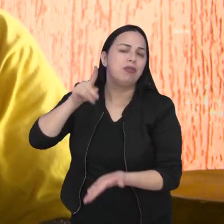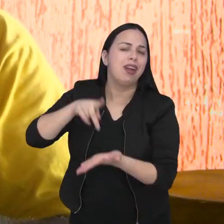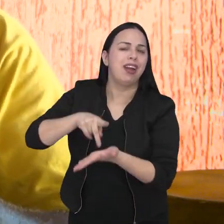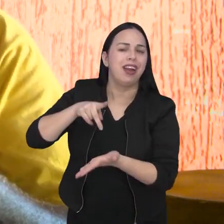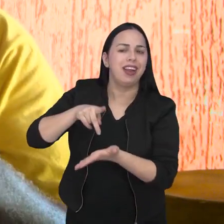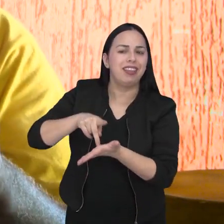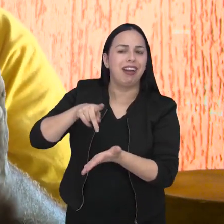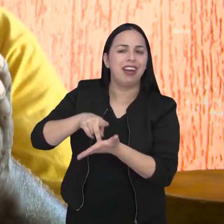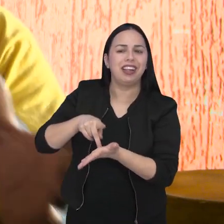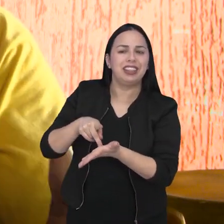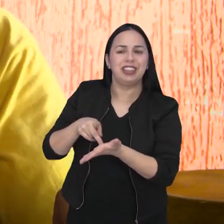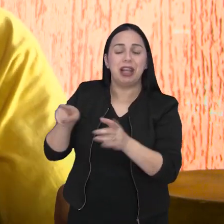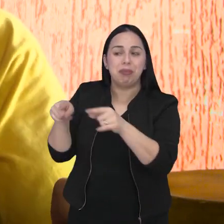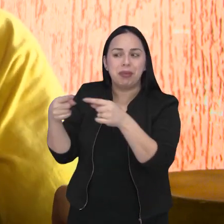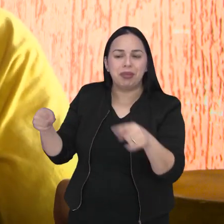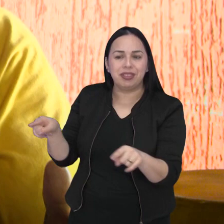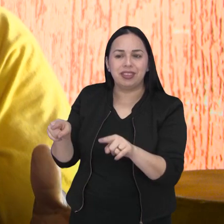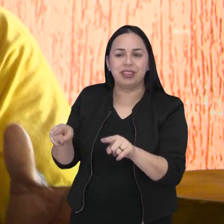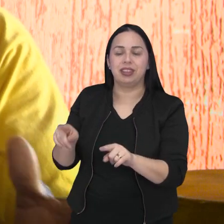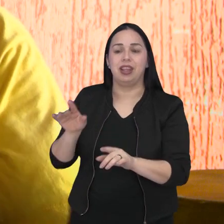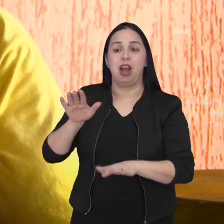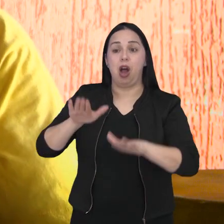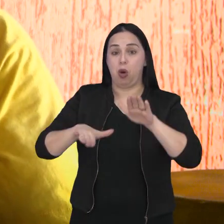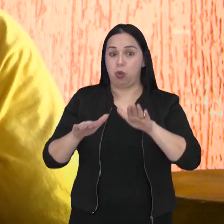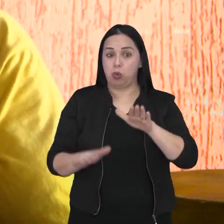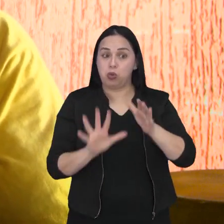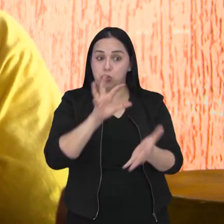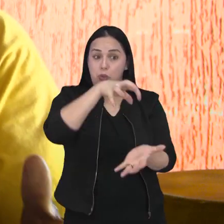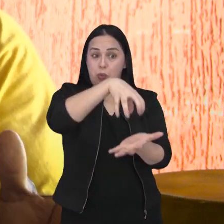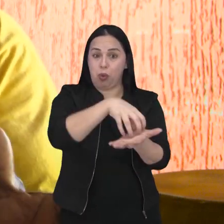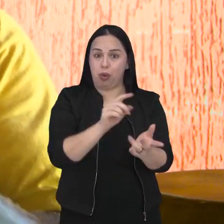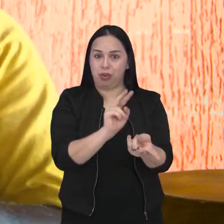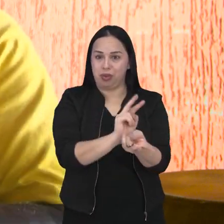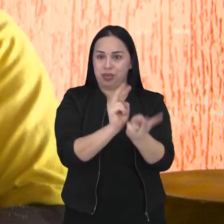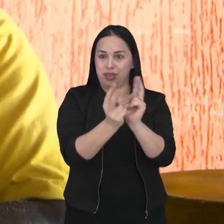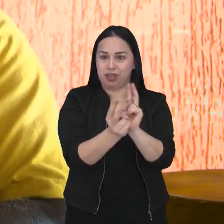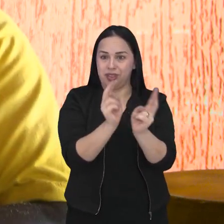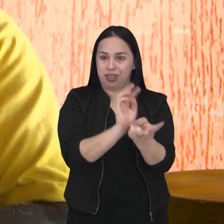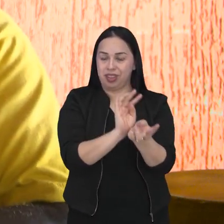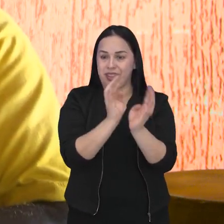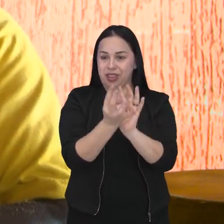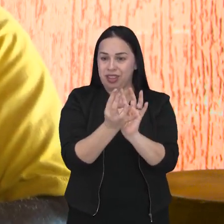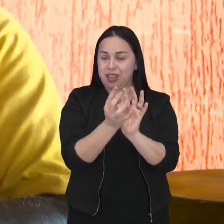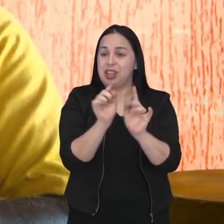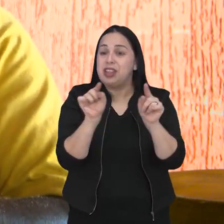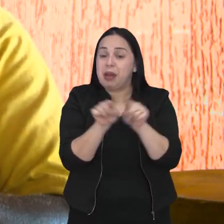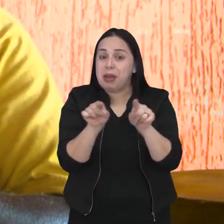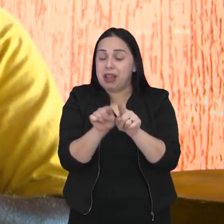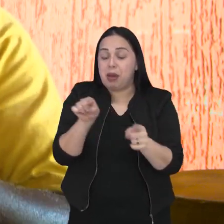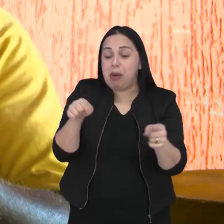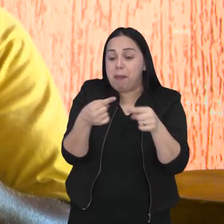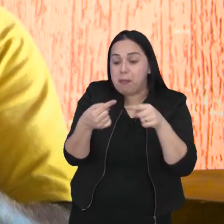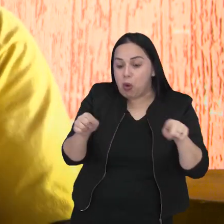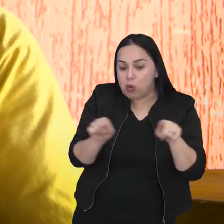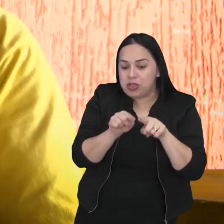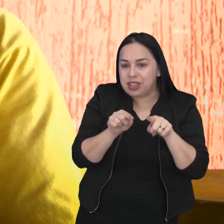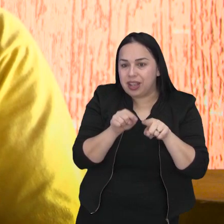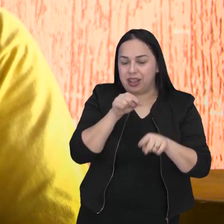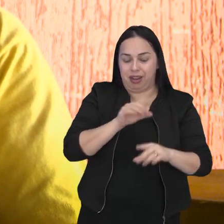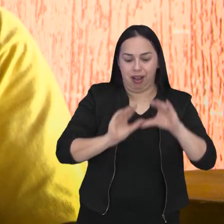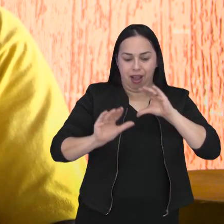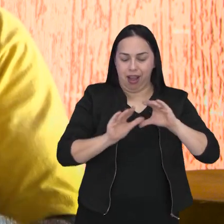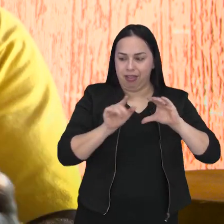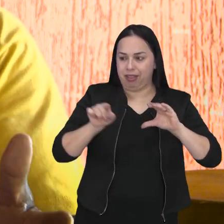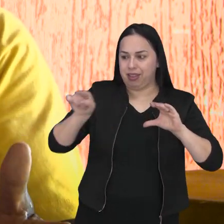as pessoas estão sabendo mesmo como dar a resposta. Porque existe ponto de jongo que o jongueiro canta para o